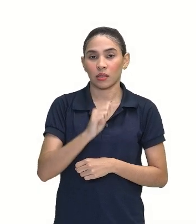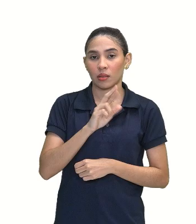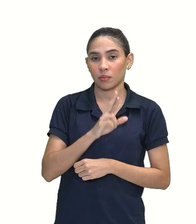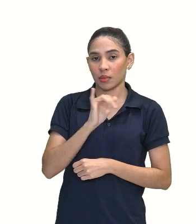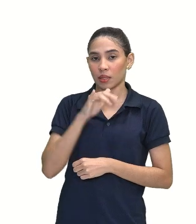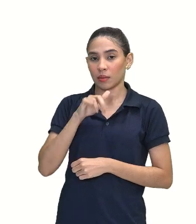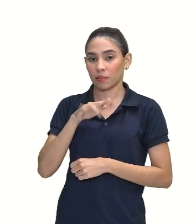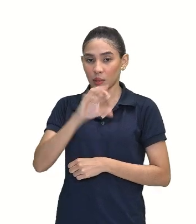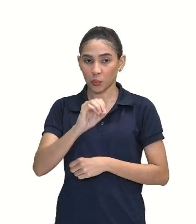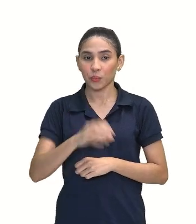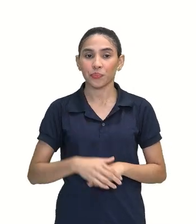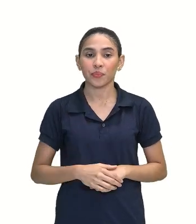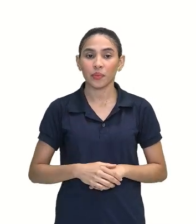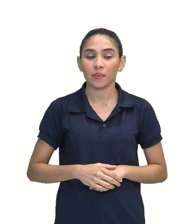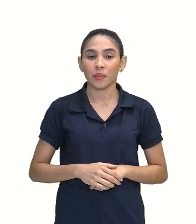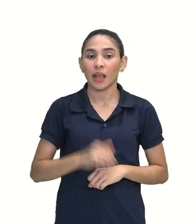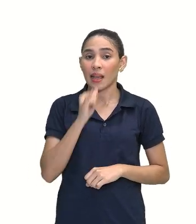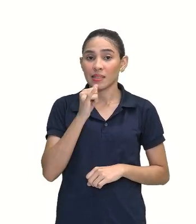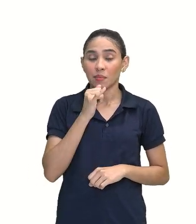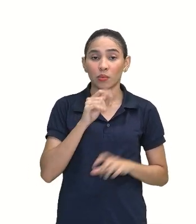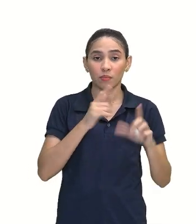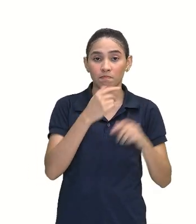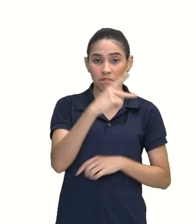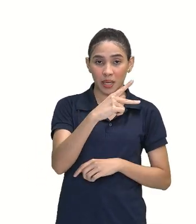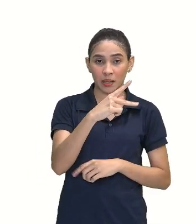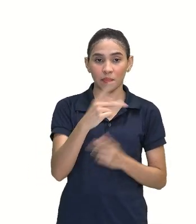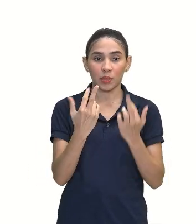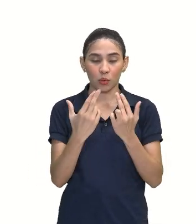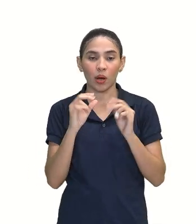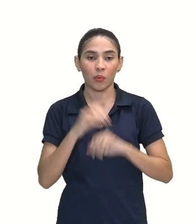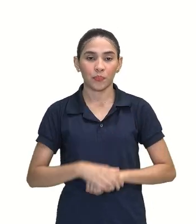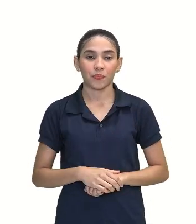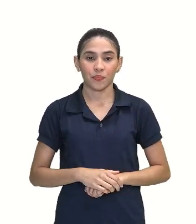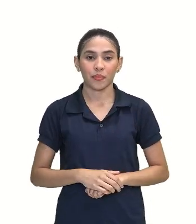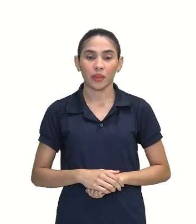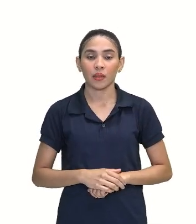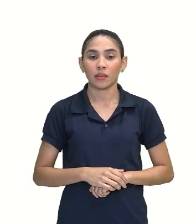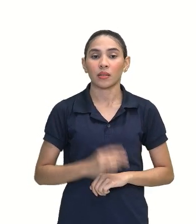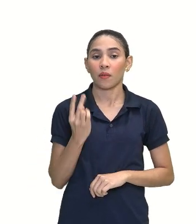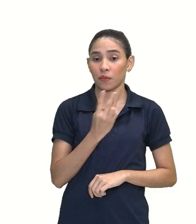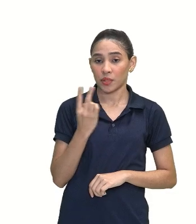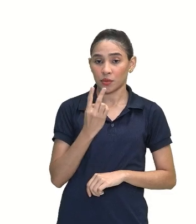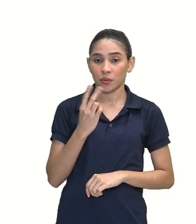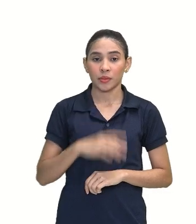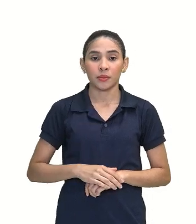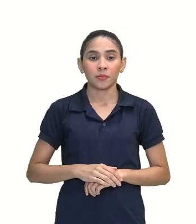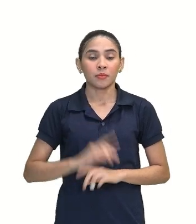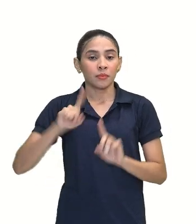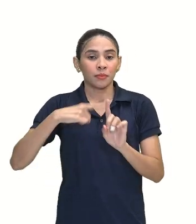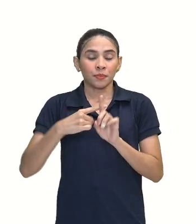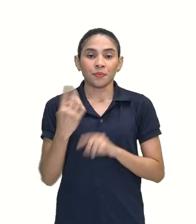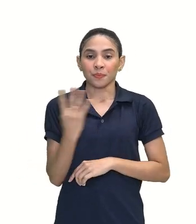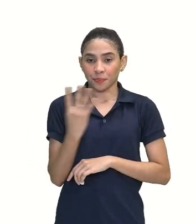O perímetro, primeiramente, você vai pegar as duas medidas, 22 e